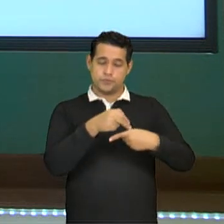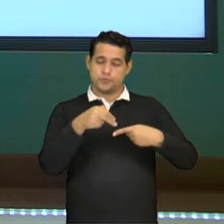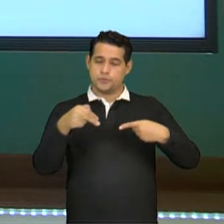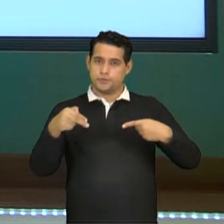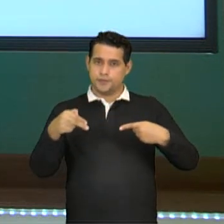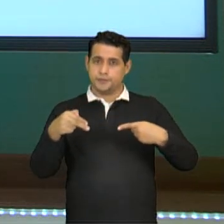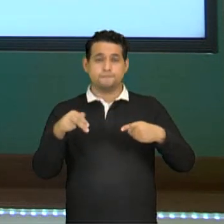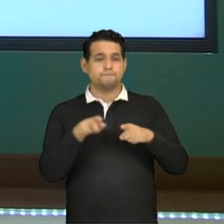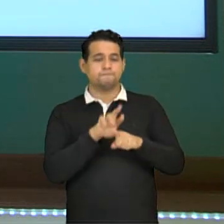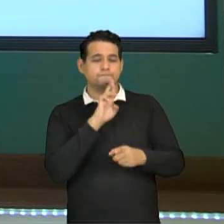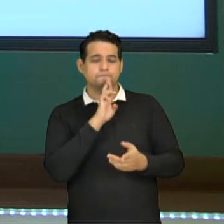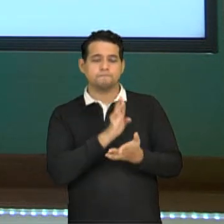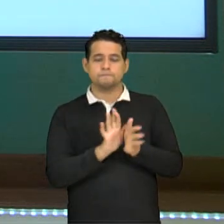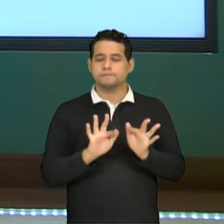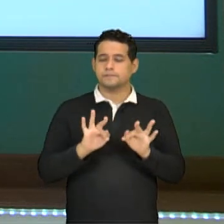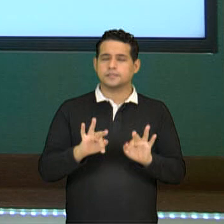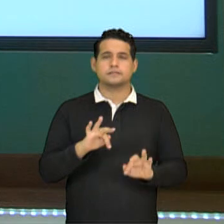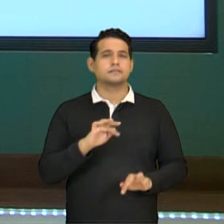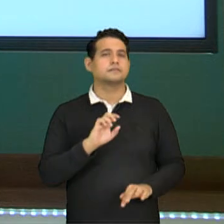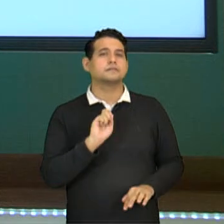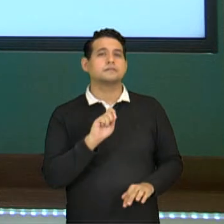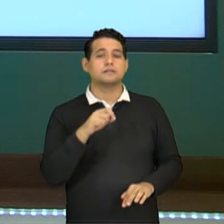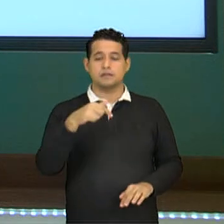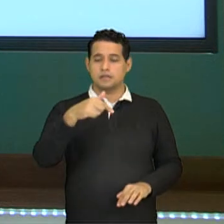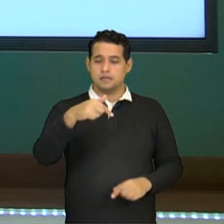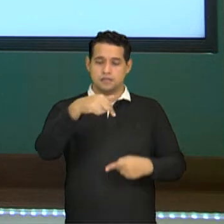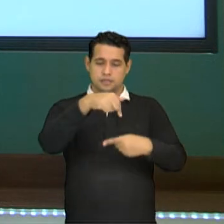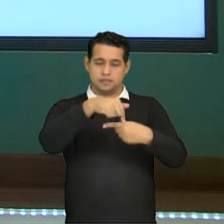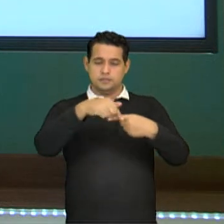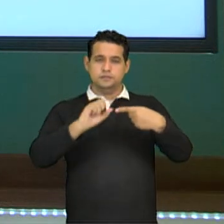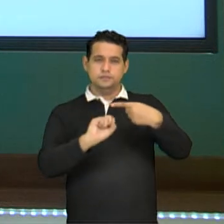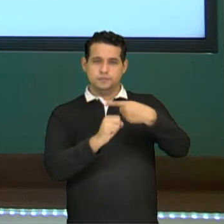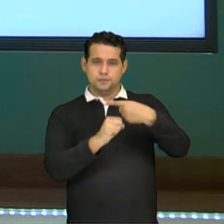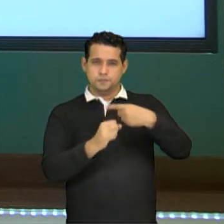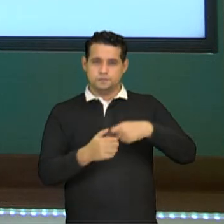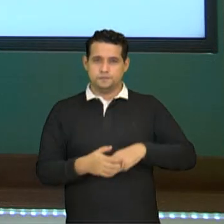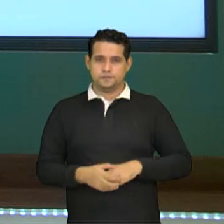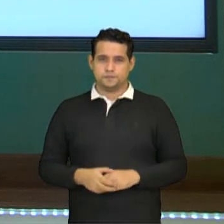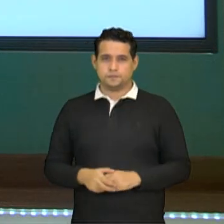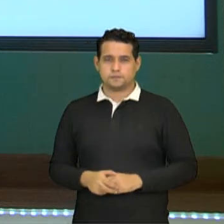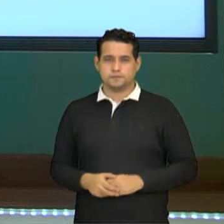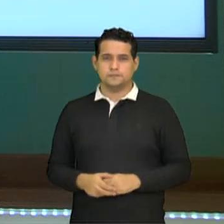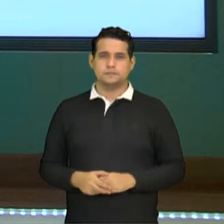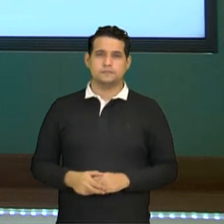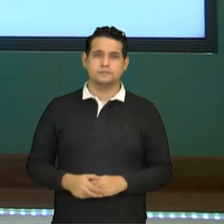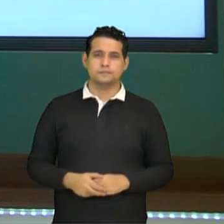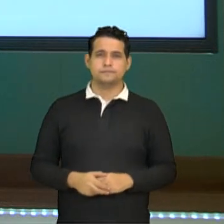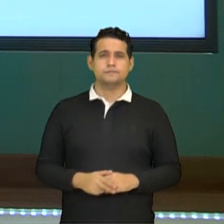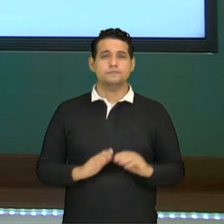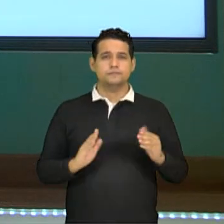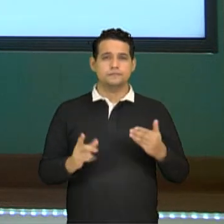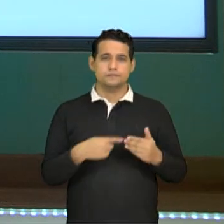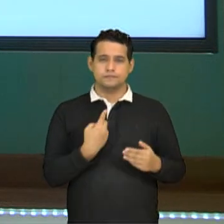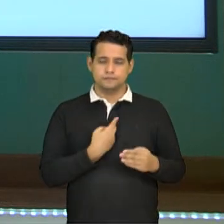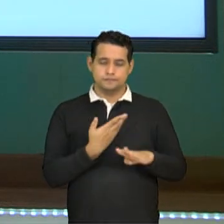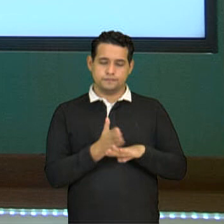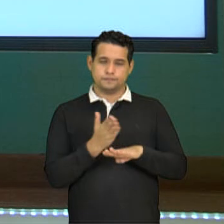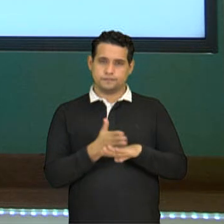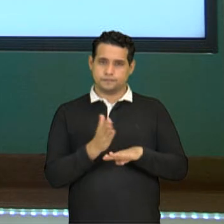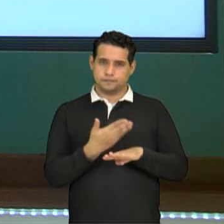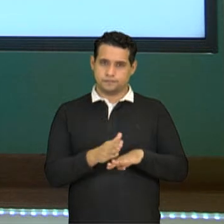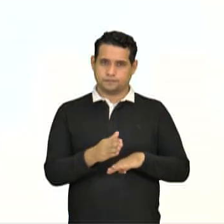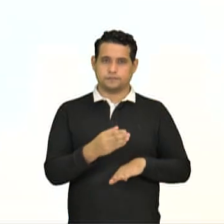e o resultado final daria 7/8, ok? Vamos então para o nosso